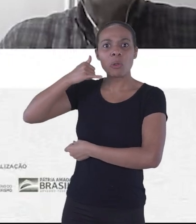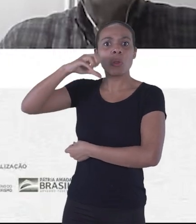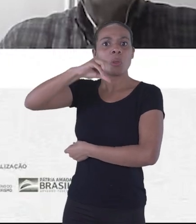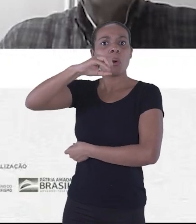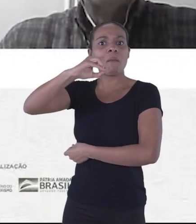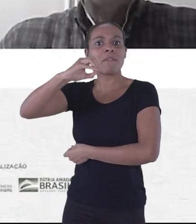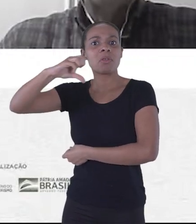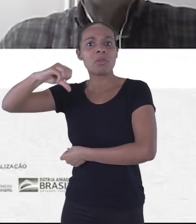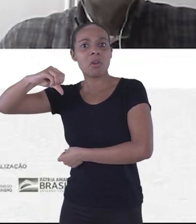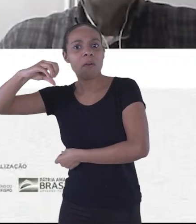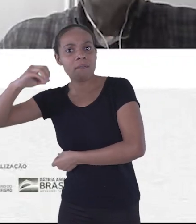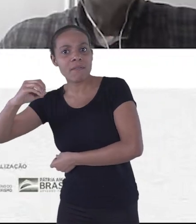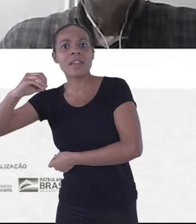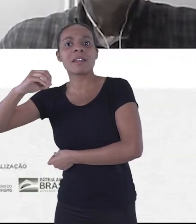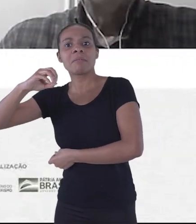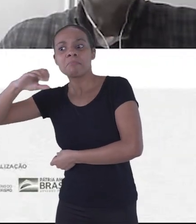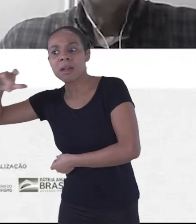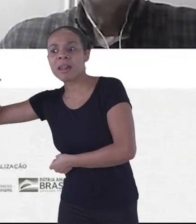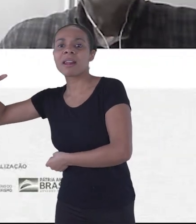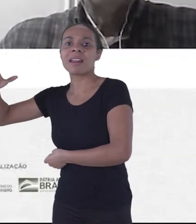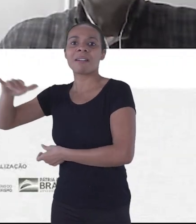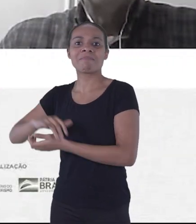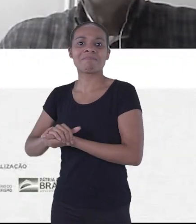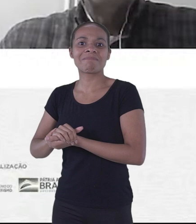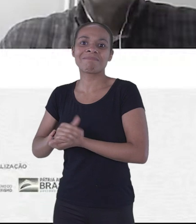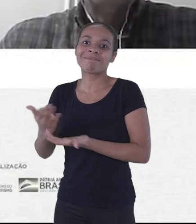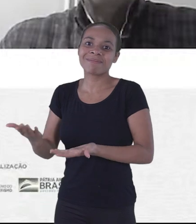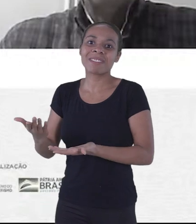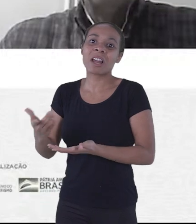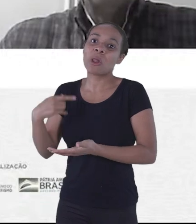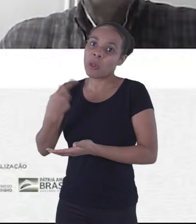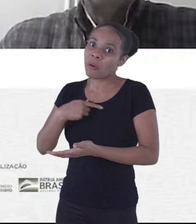era maravilhoso. Curiosamente, a companhia tem